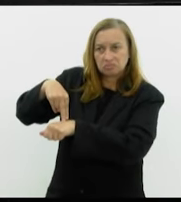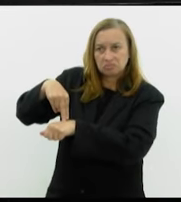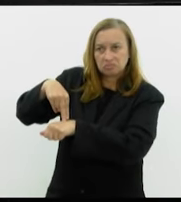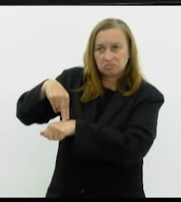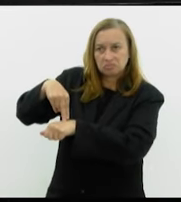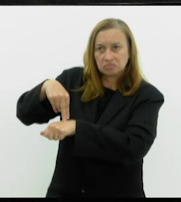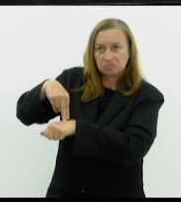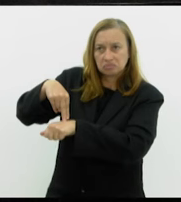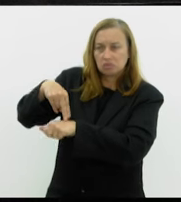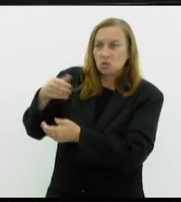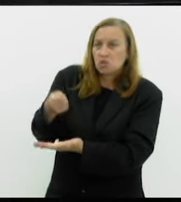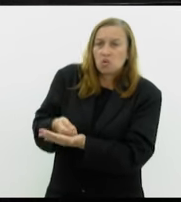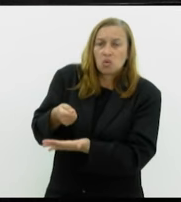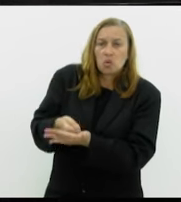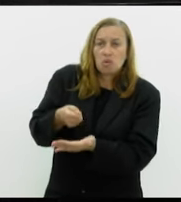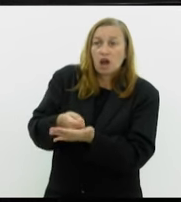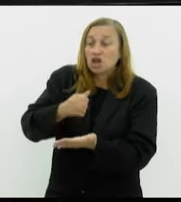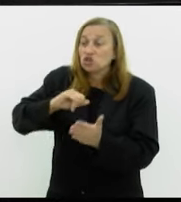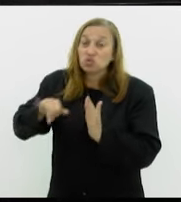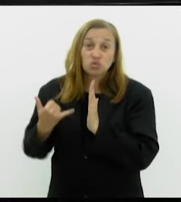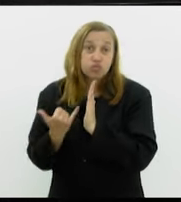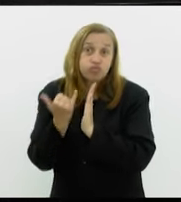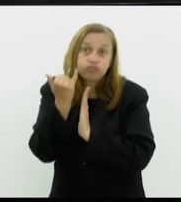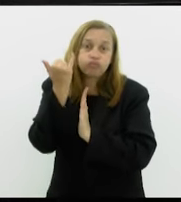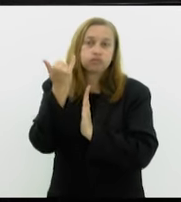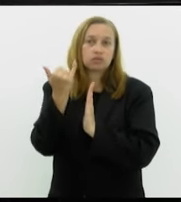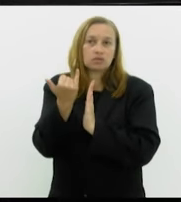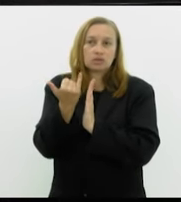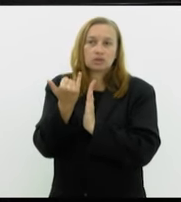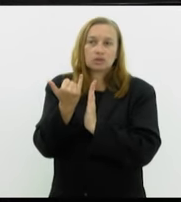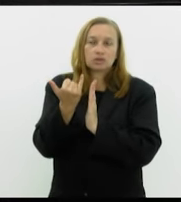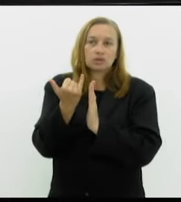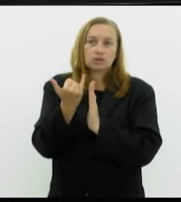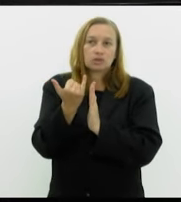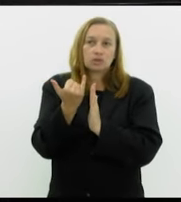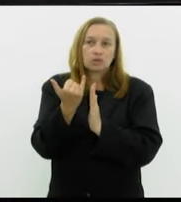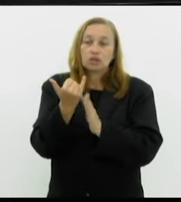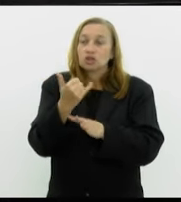ficar cobrando juros extorsivos dos estados,